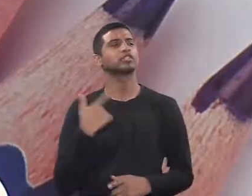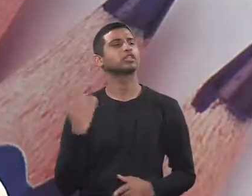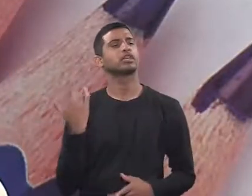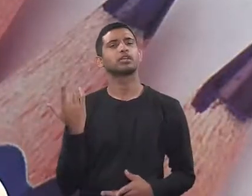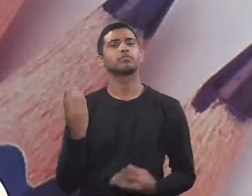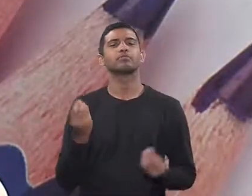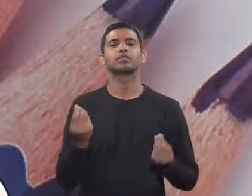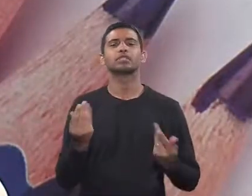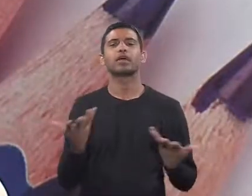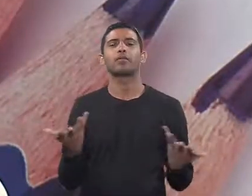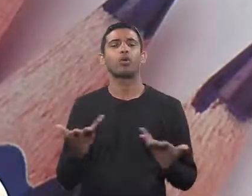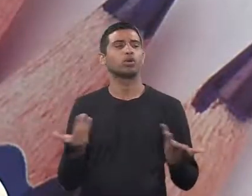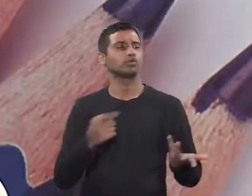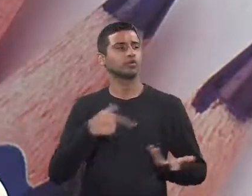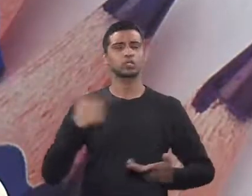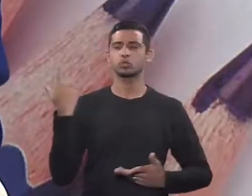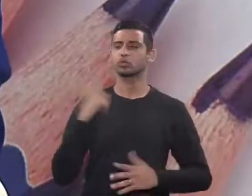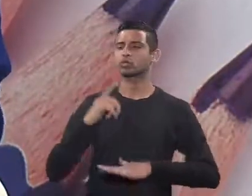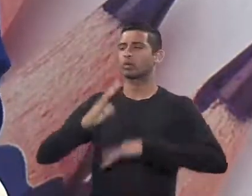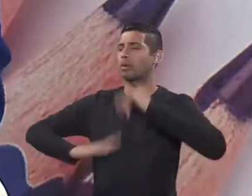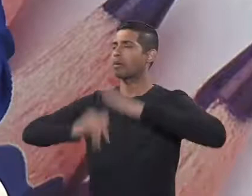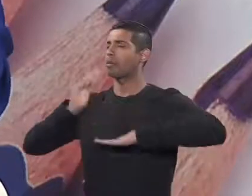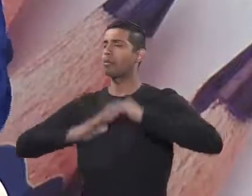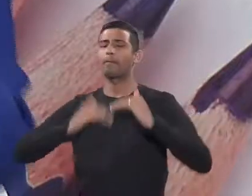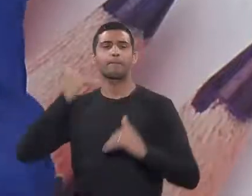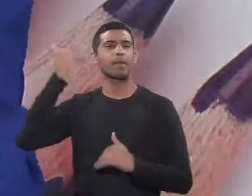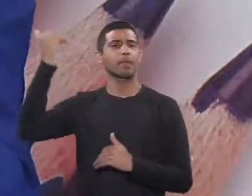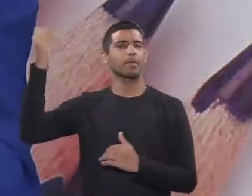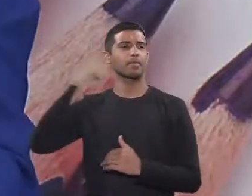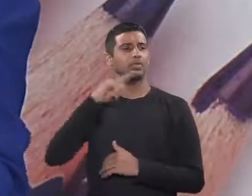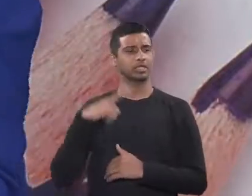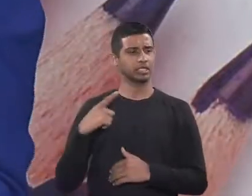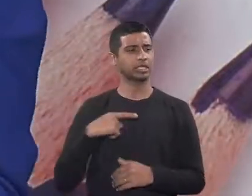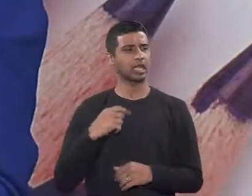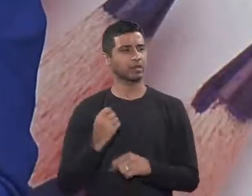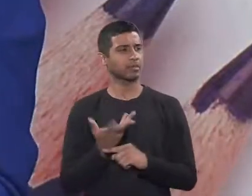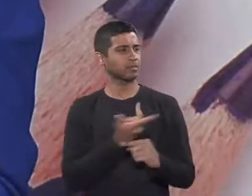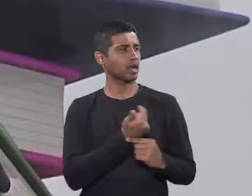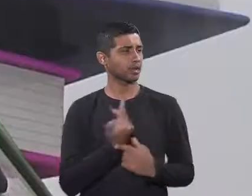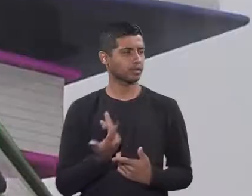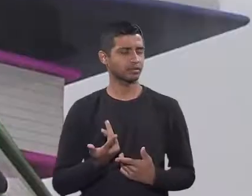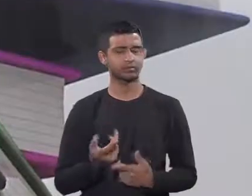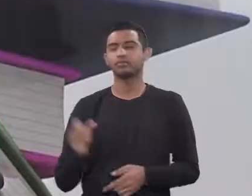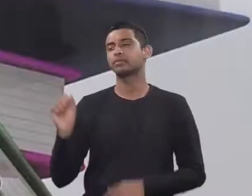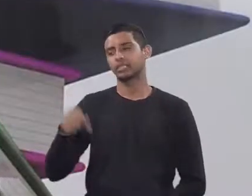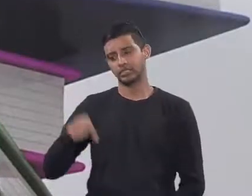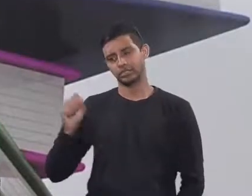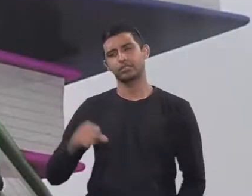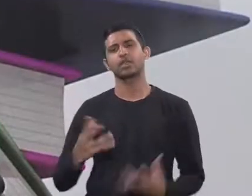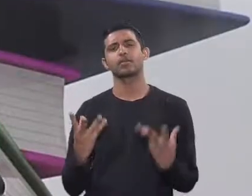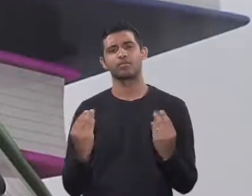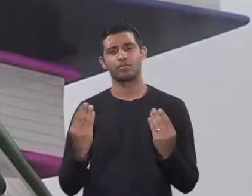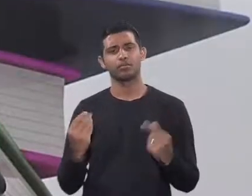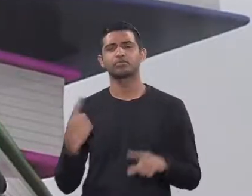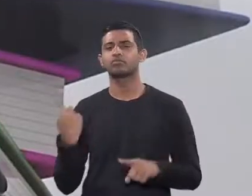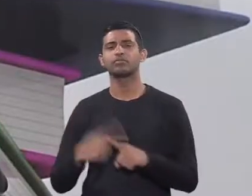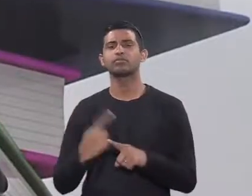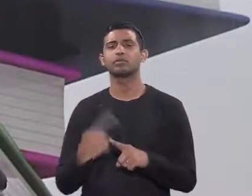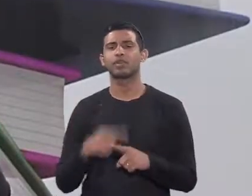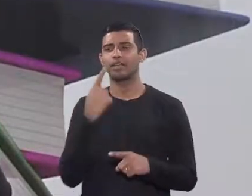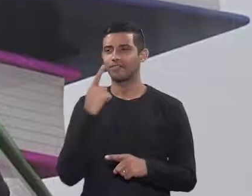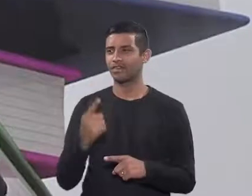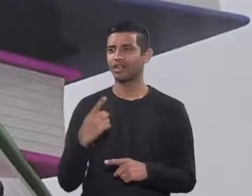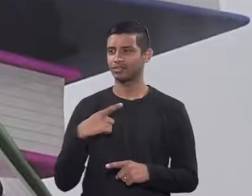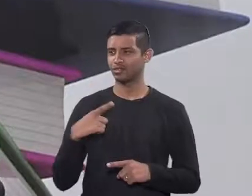uma profissional de sucesso, que tenha a tua arte? Sim, bastante. Porque eu